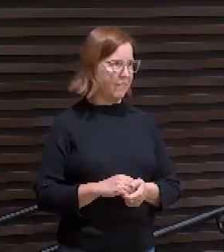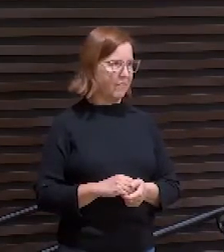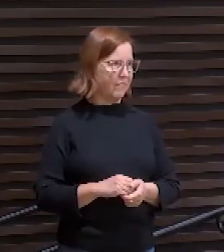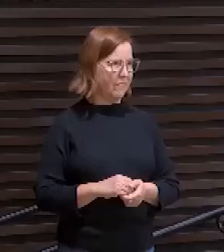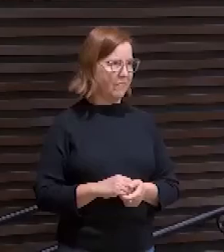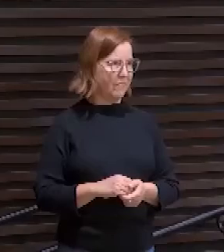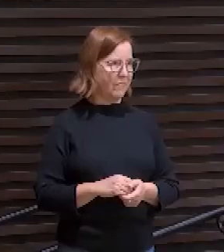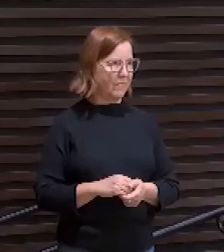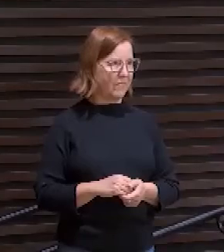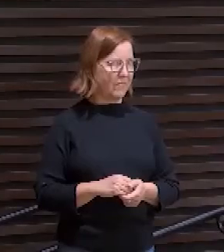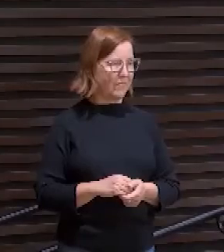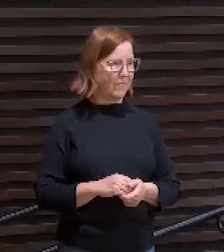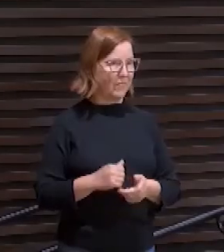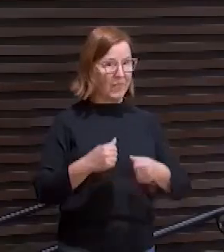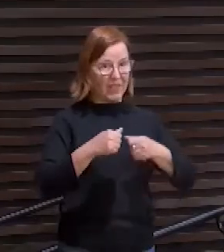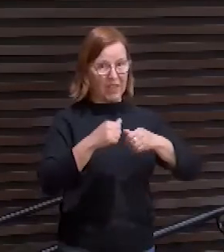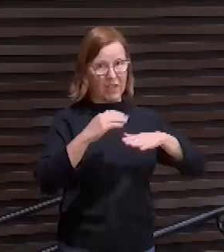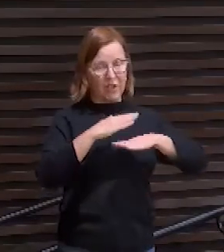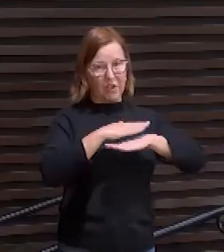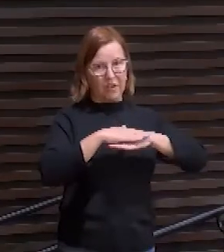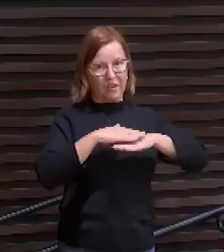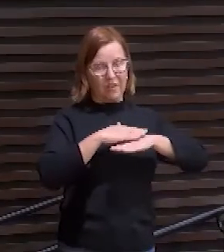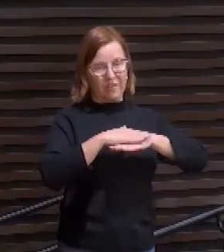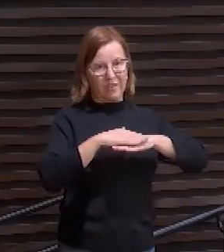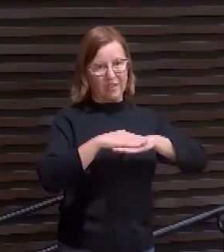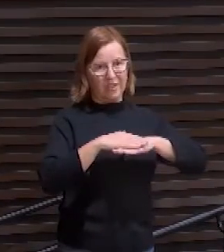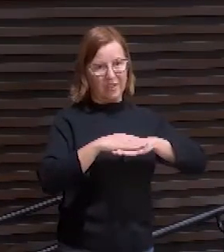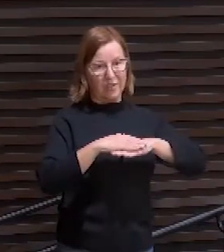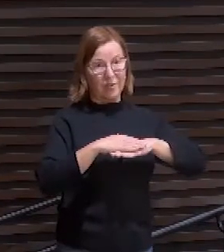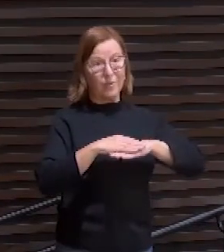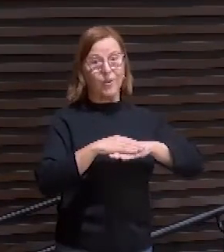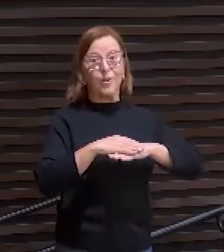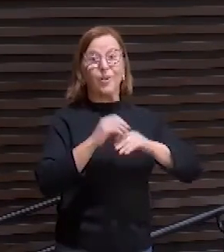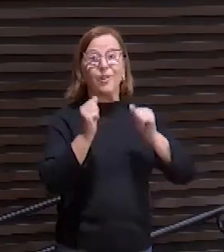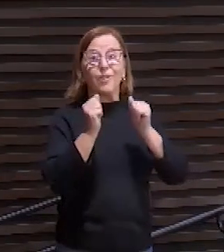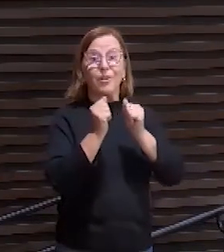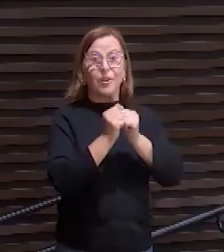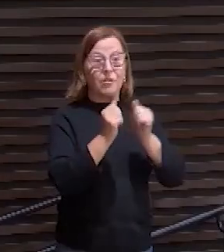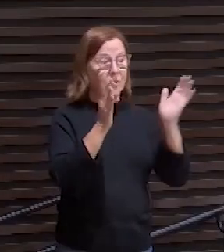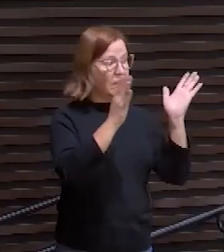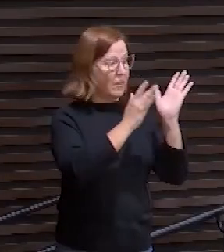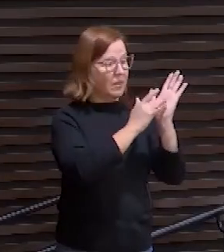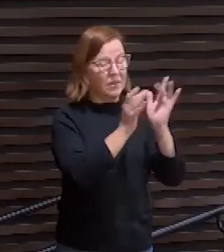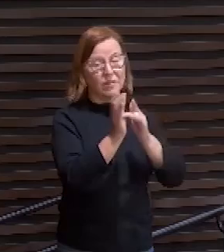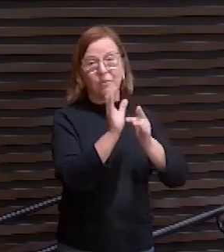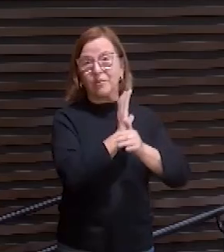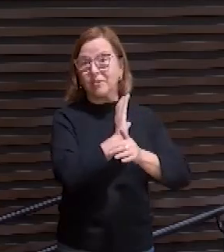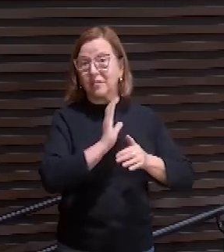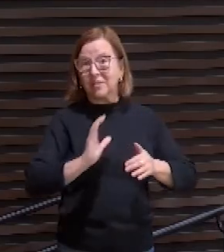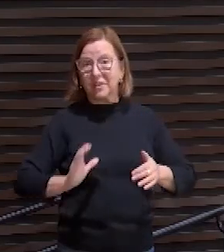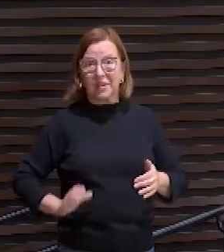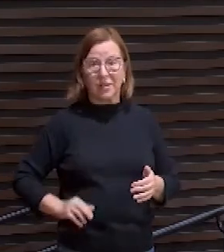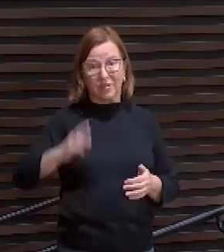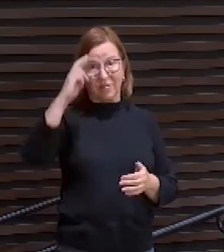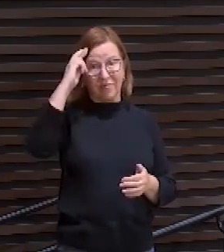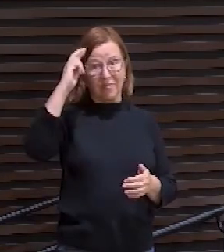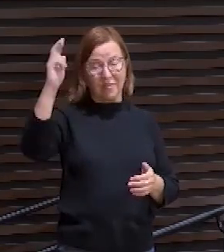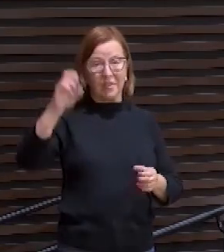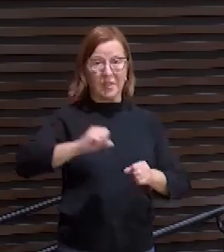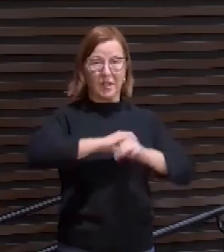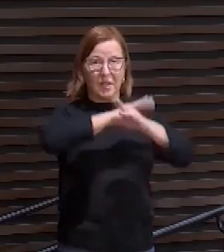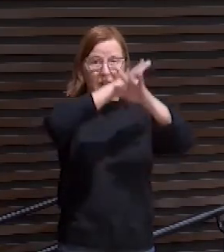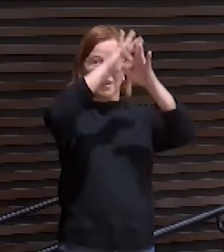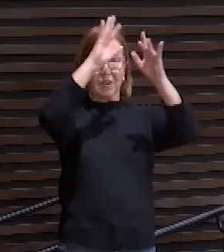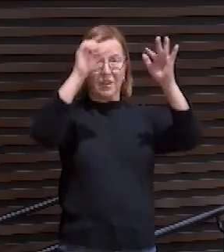Ele estava conversando nada mais, nada menos com Jesus Cristo, o Senhor da glória, o